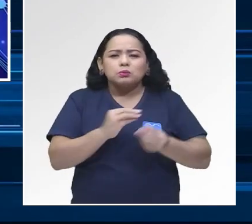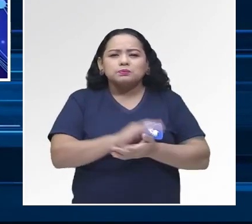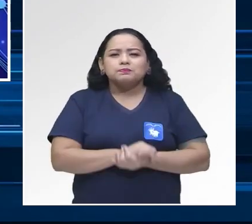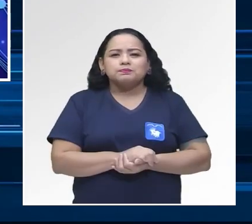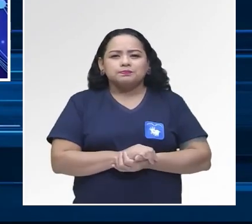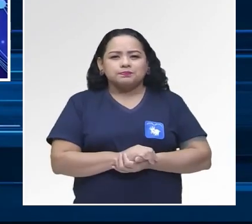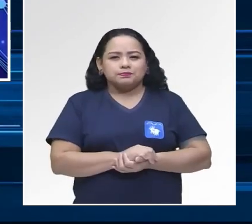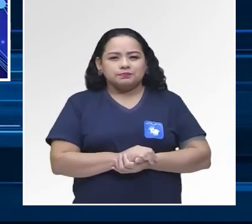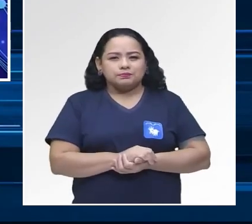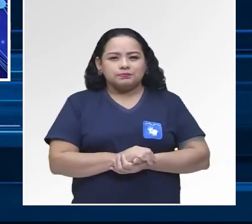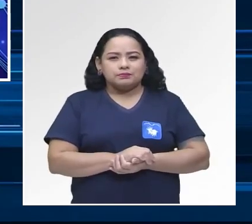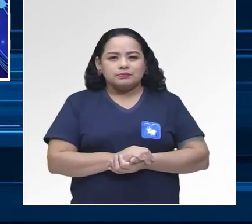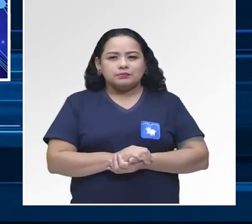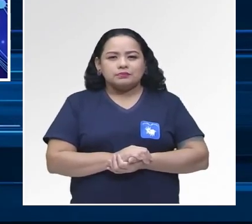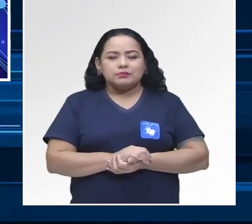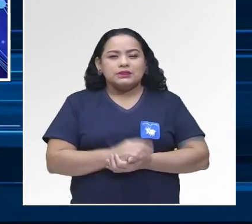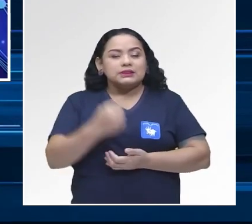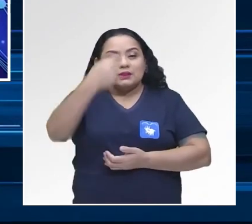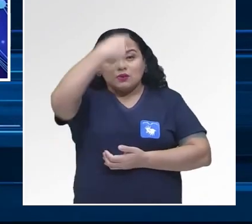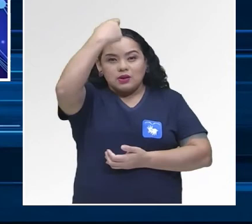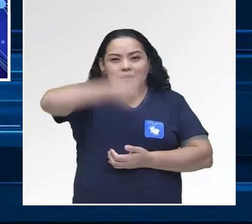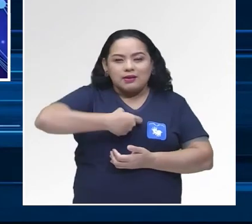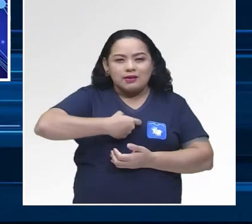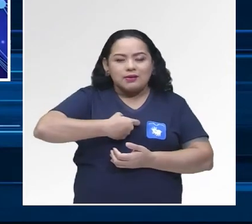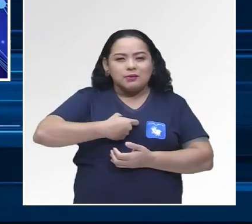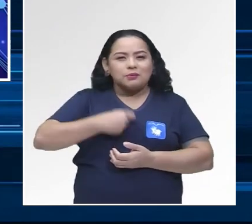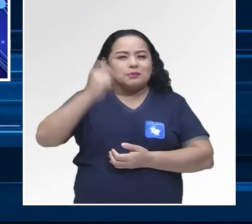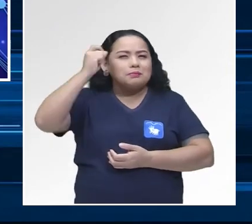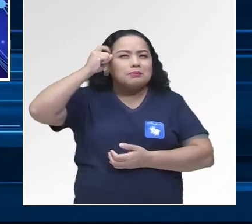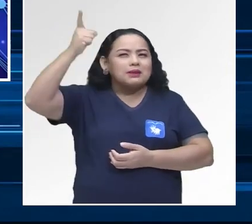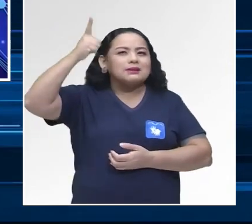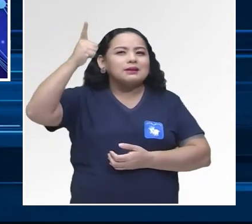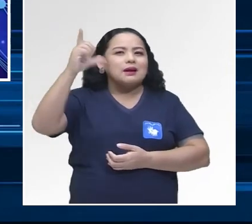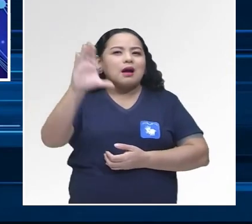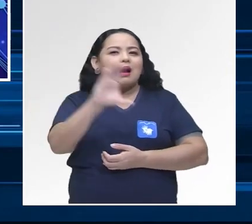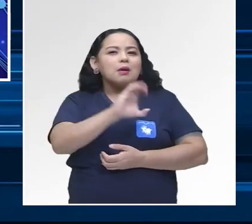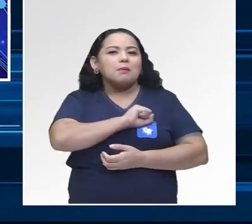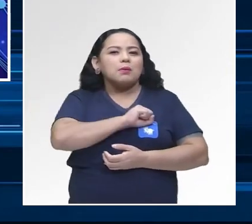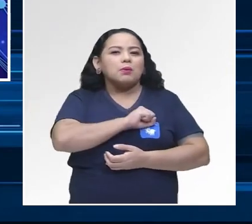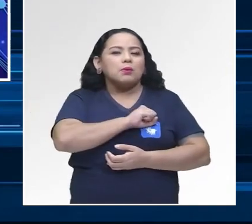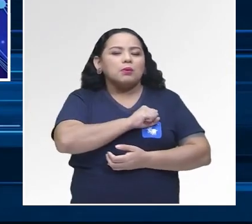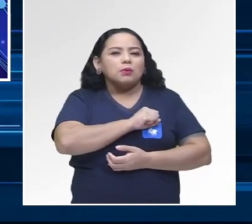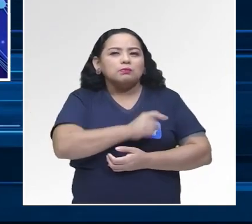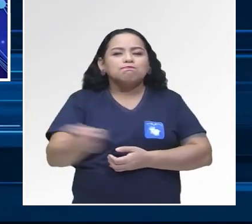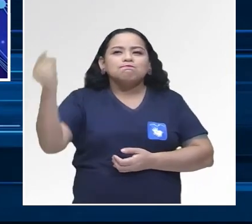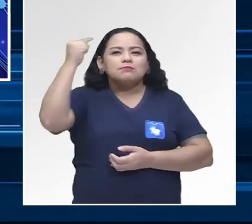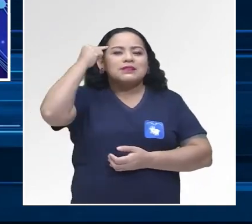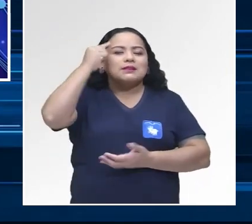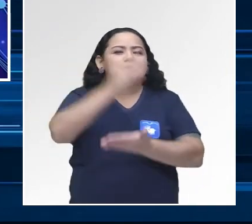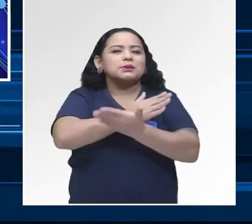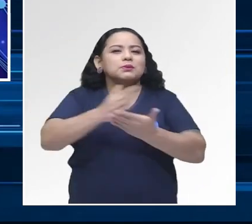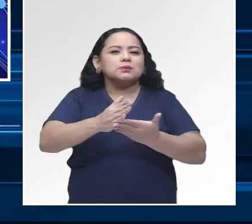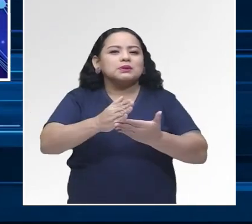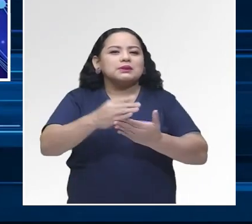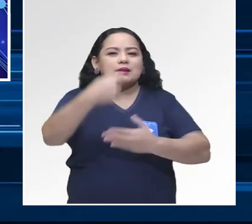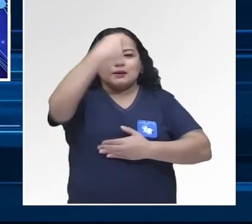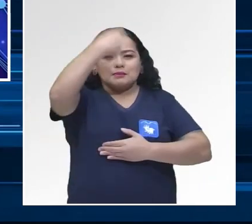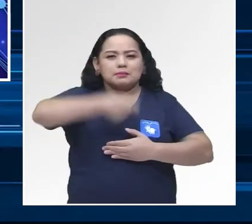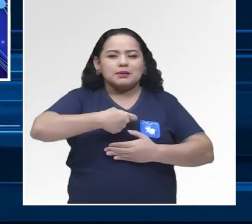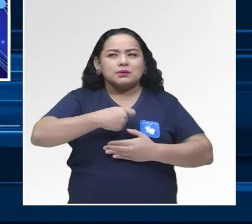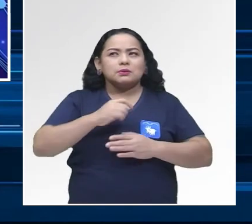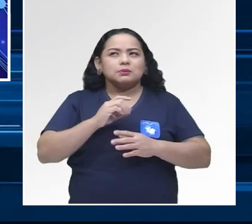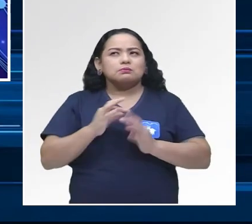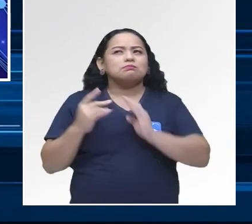Então, eu jogo a ideia, o amor, para o meu pensamento, que vai perguntar,